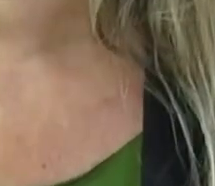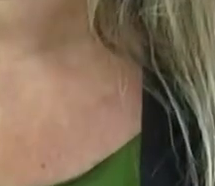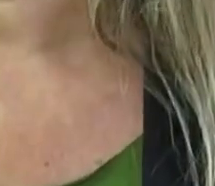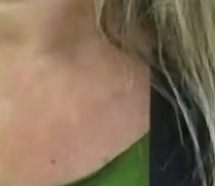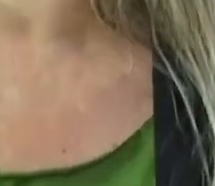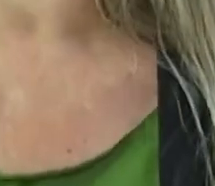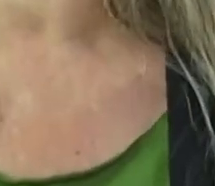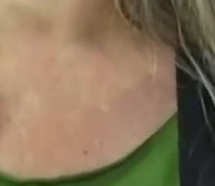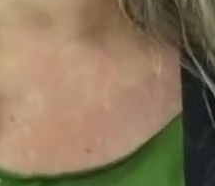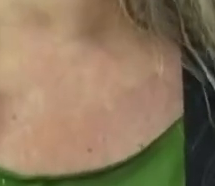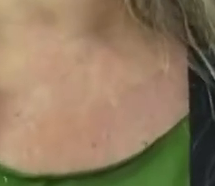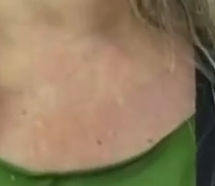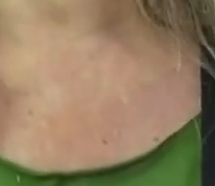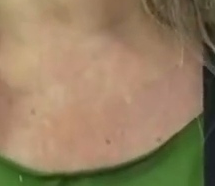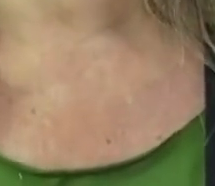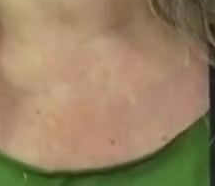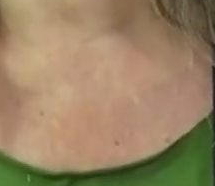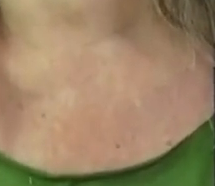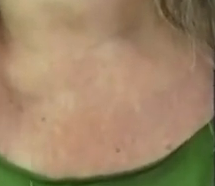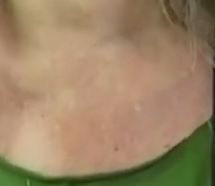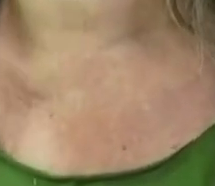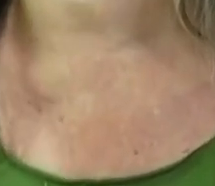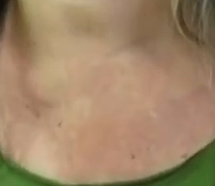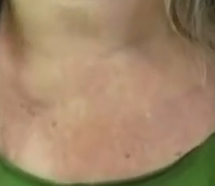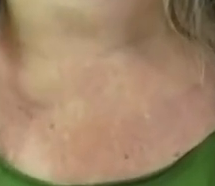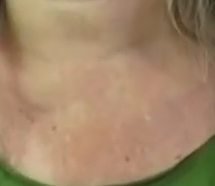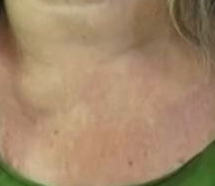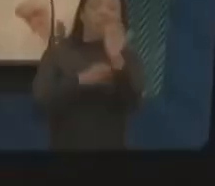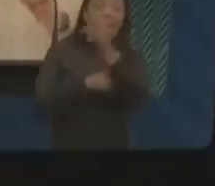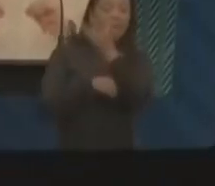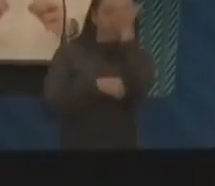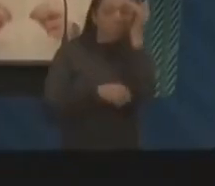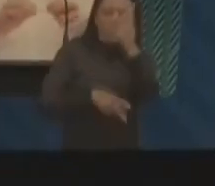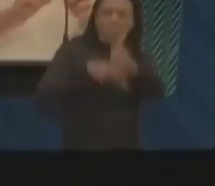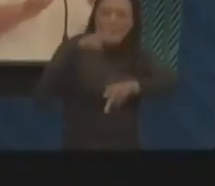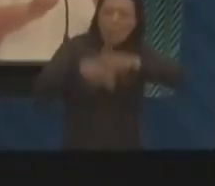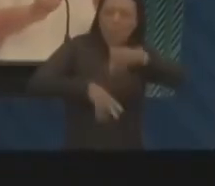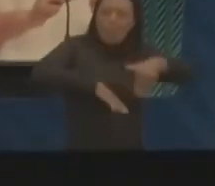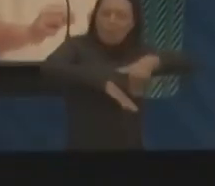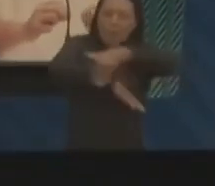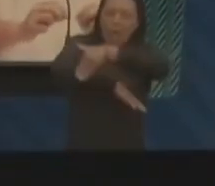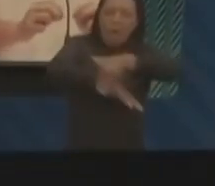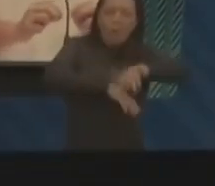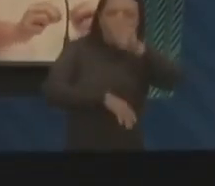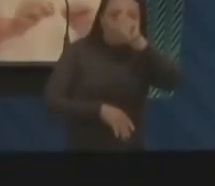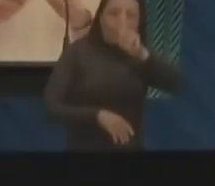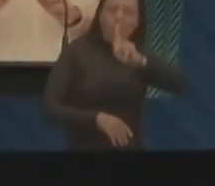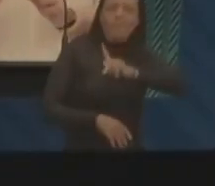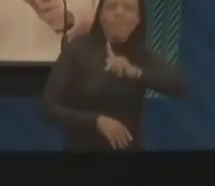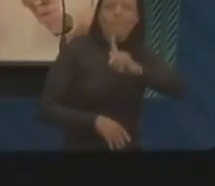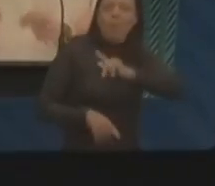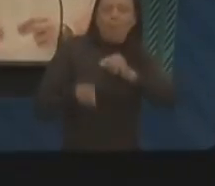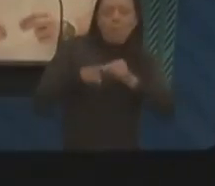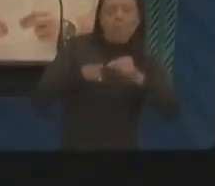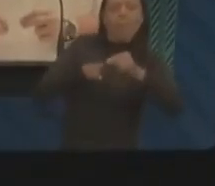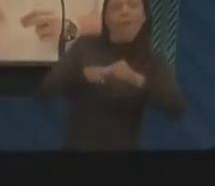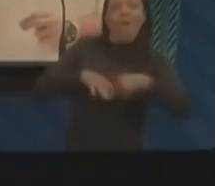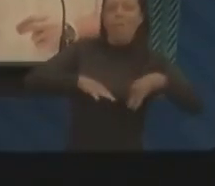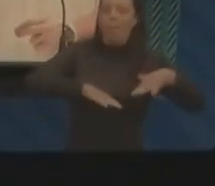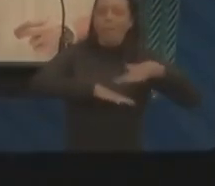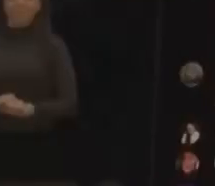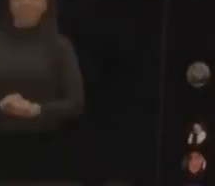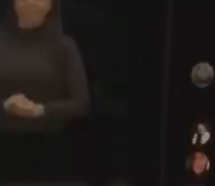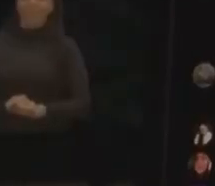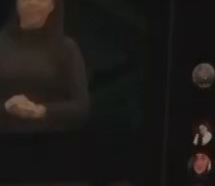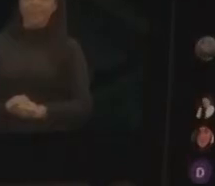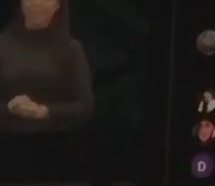candidato e tirar suas conclusões e é muito importante as redes sociais também foram palco de um diálogo caloroso entre os